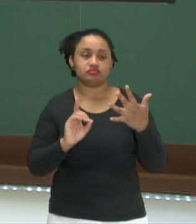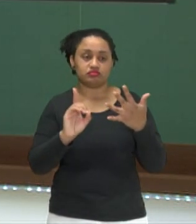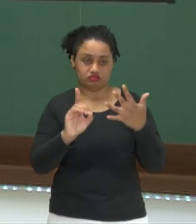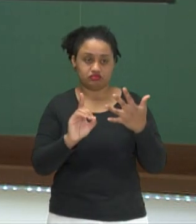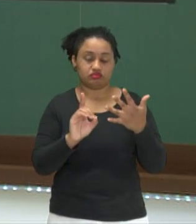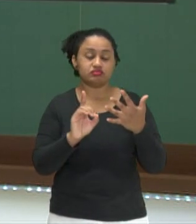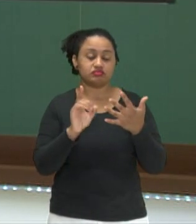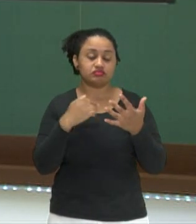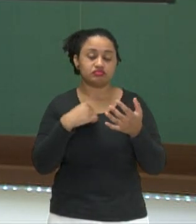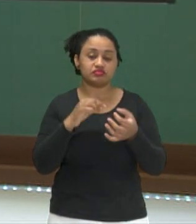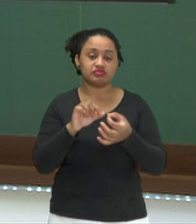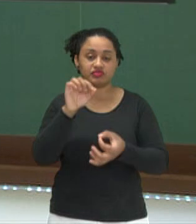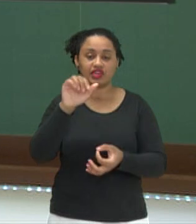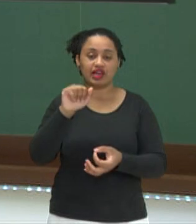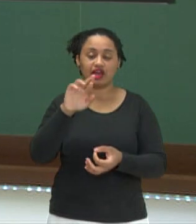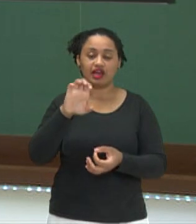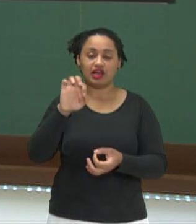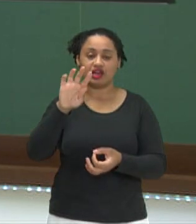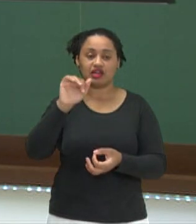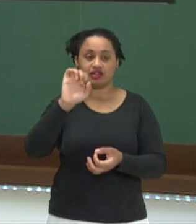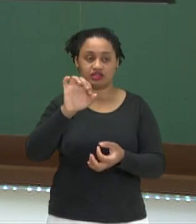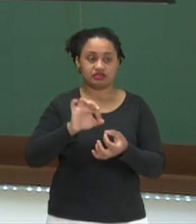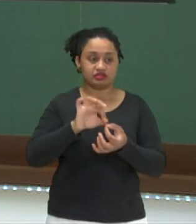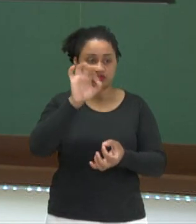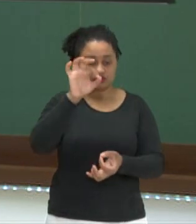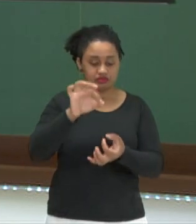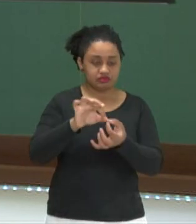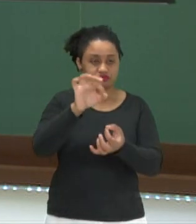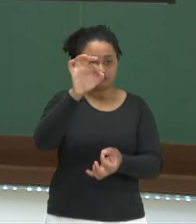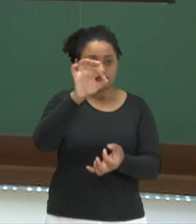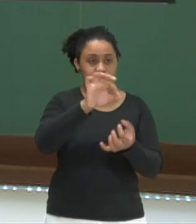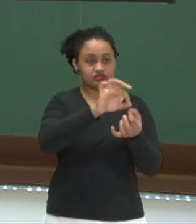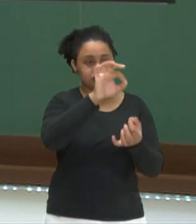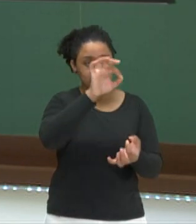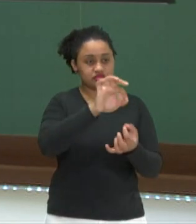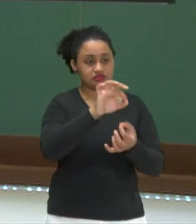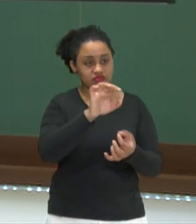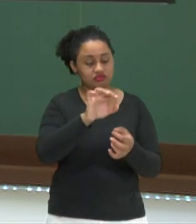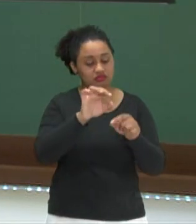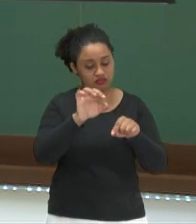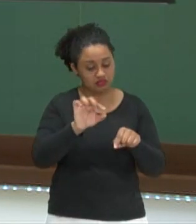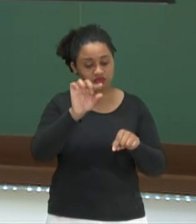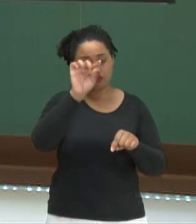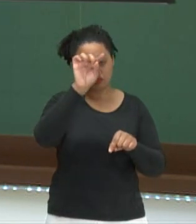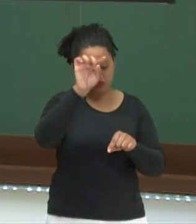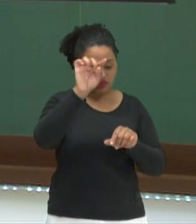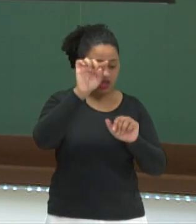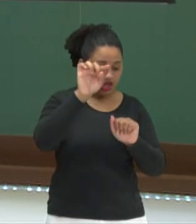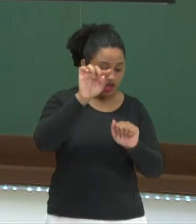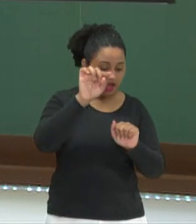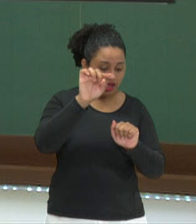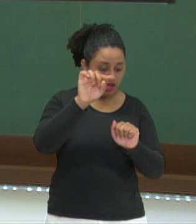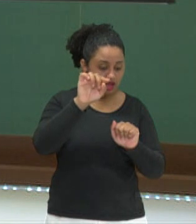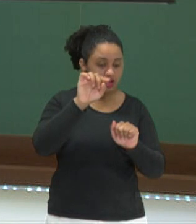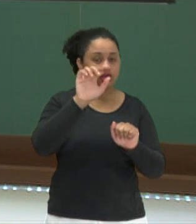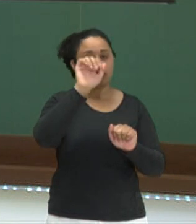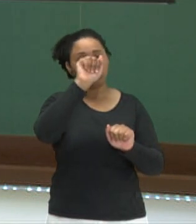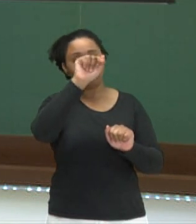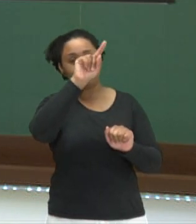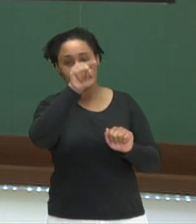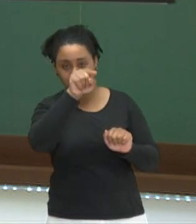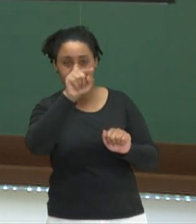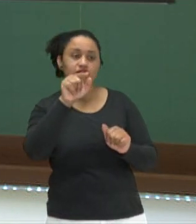arestas laterais, aresta é só uma linha, então eu vou pegar o ponto de baixo e o ponto de cima. O primeiro aqui vai ser